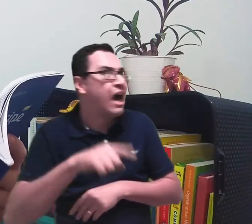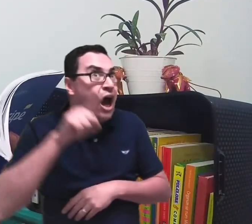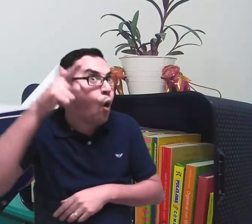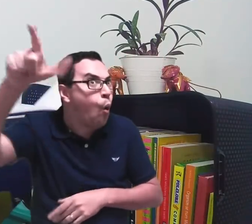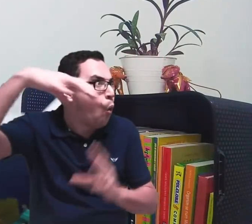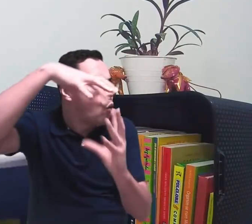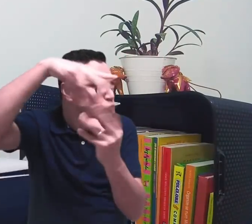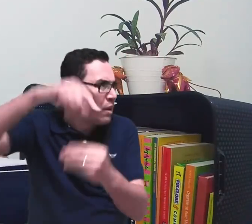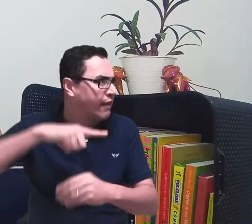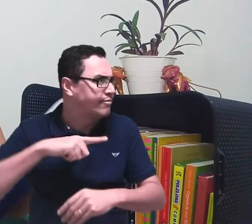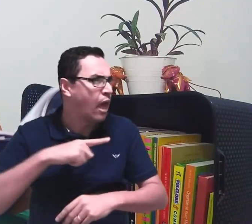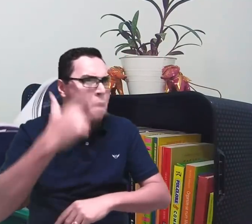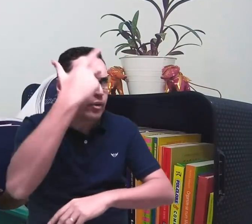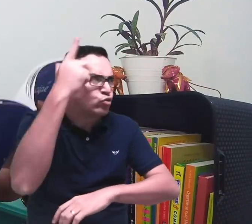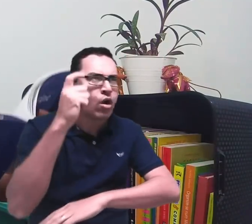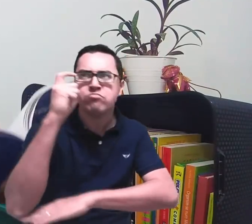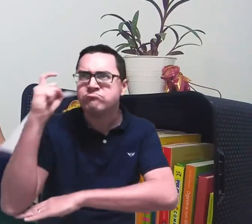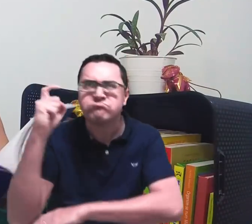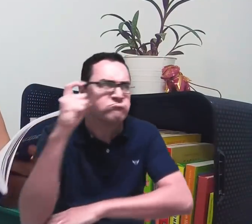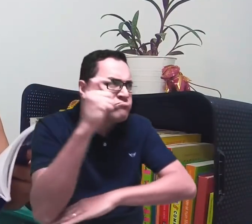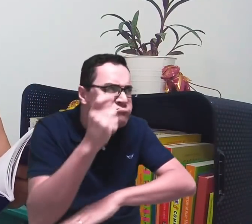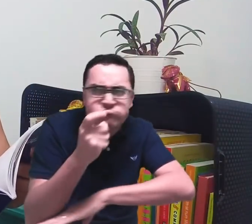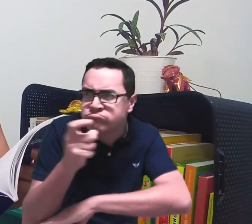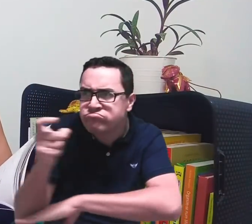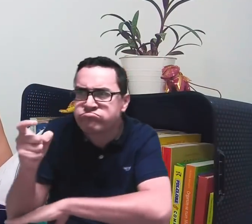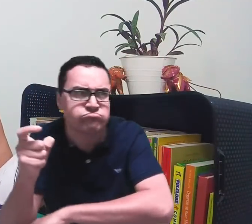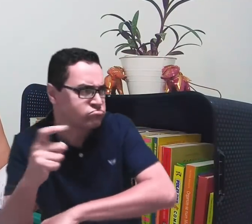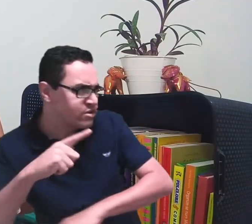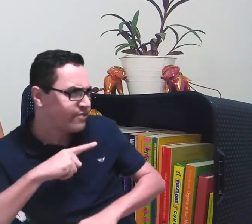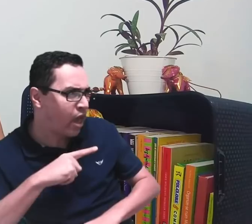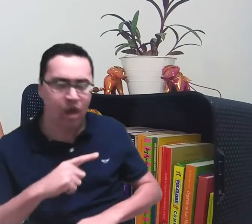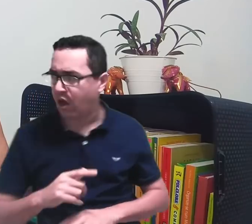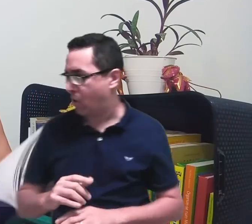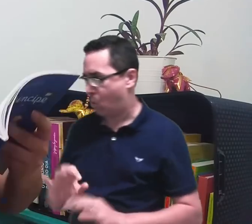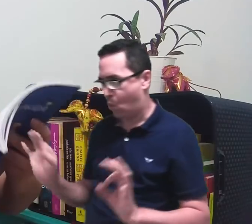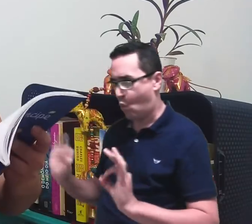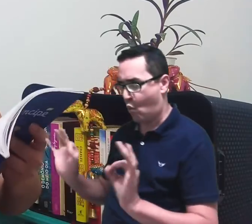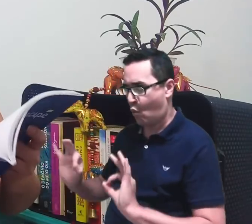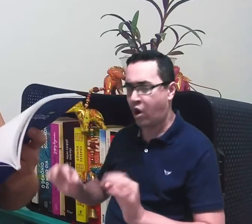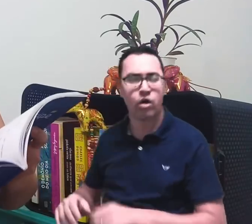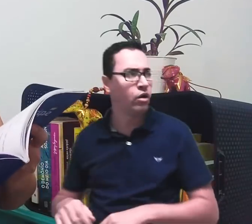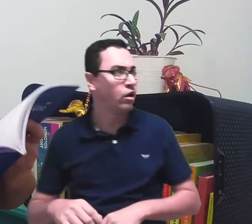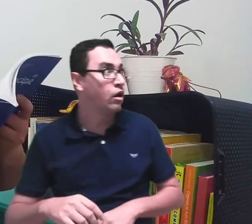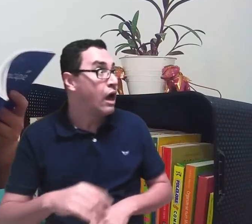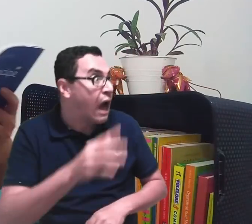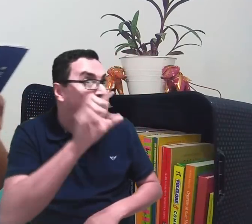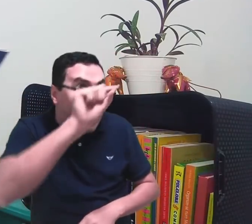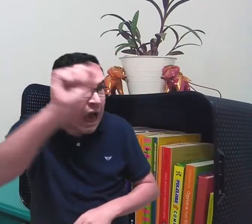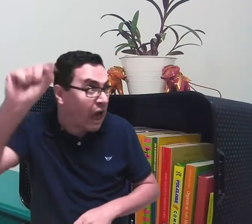planeta? Não. Isso é bom. E há galinhas? Não.